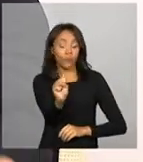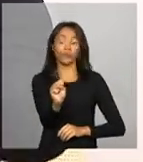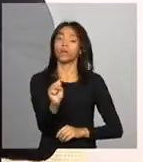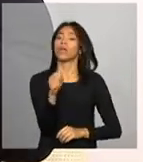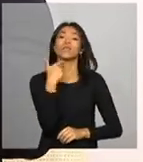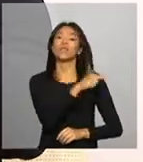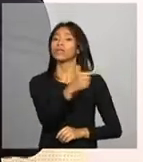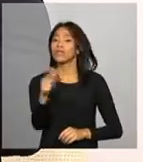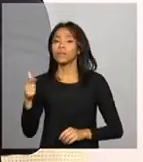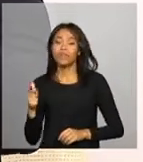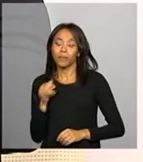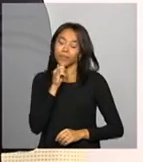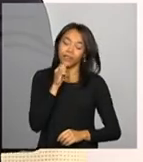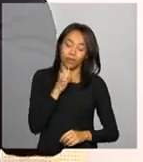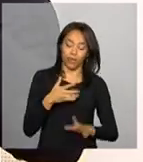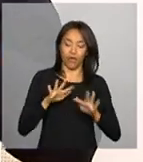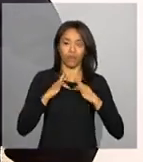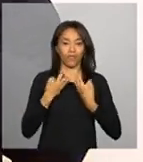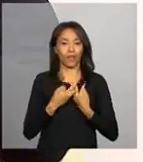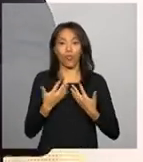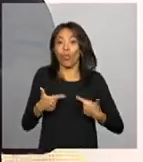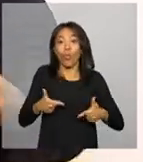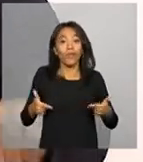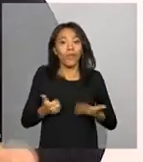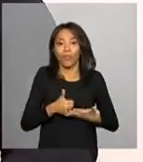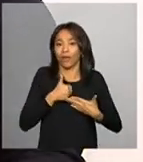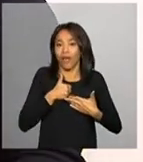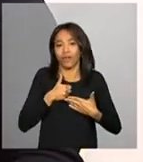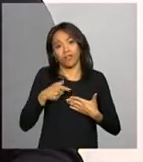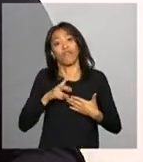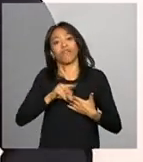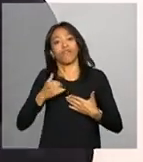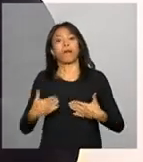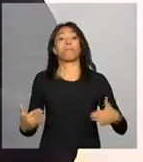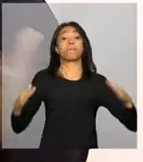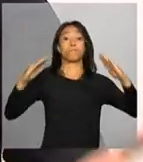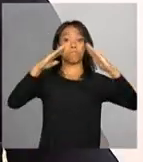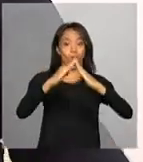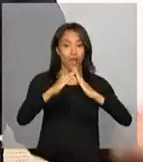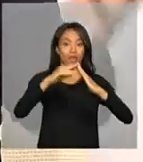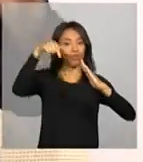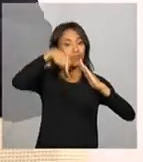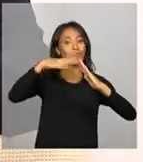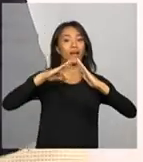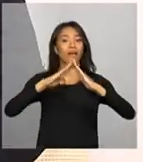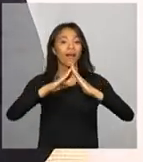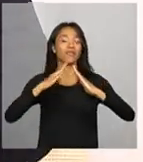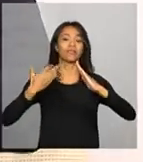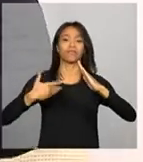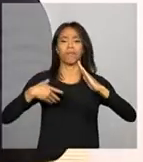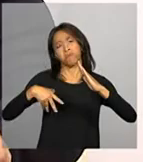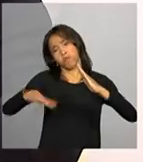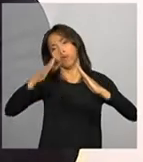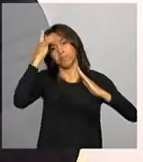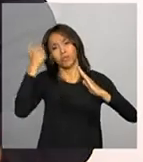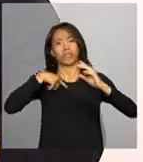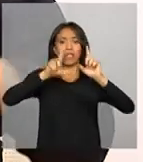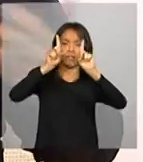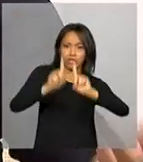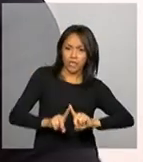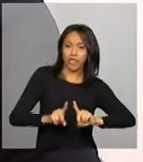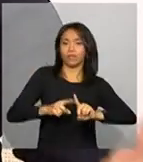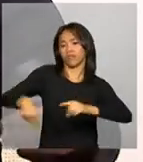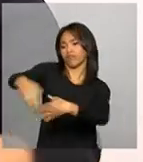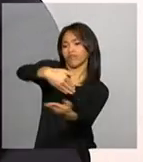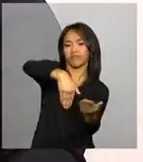a família dela como apoio então ela vai morar em república entre pode ser as pessoas com deficiência entre elas